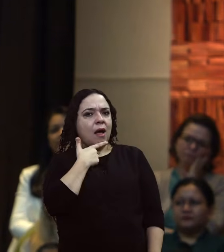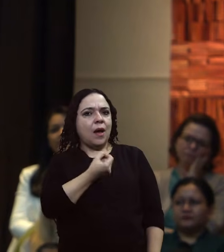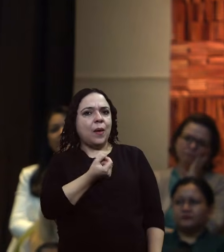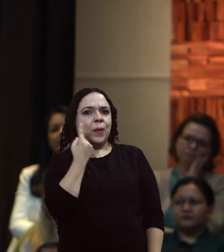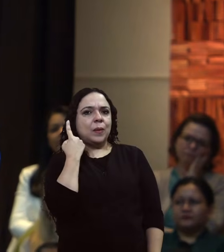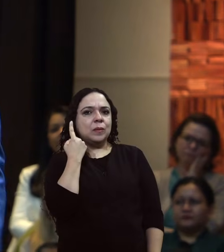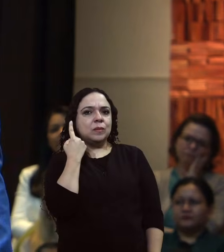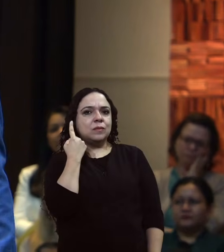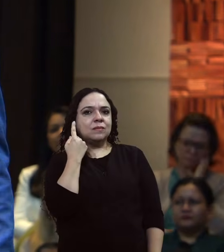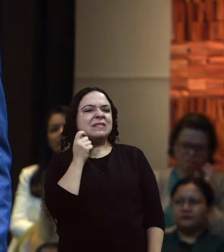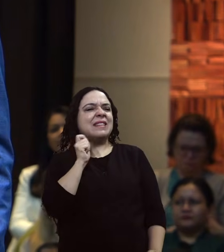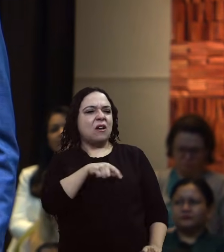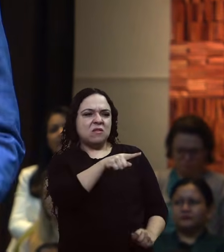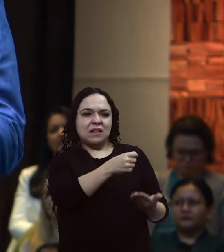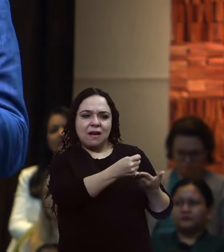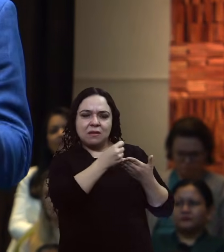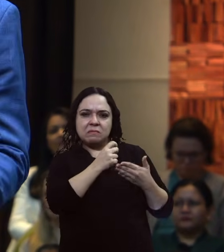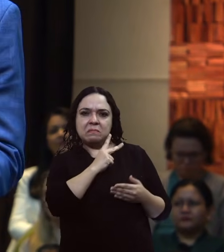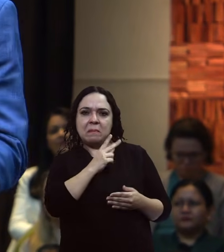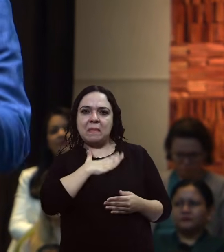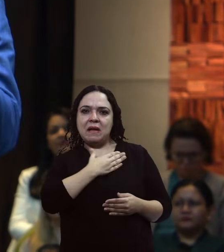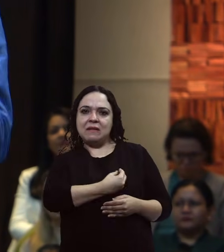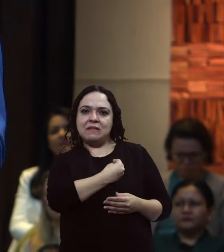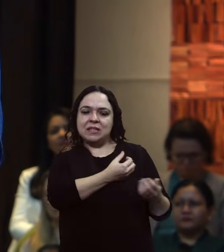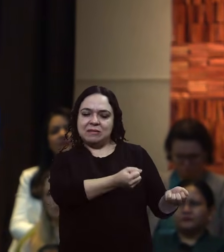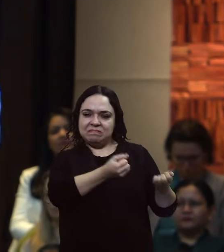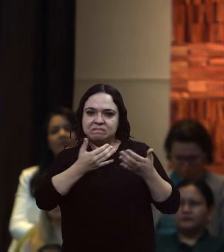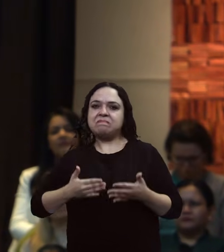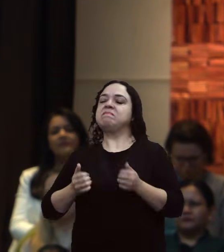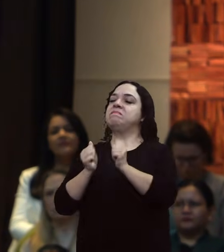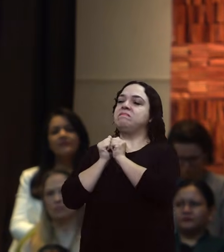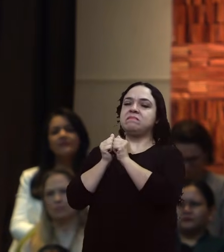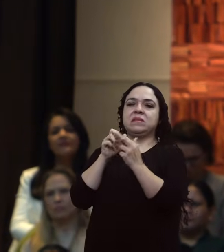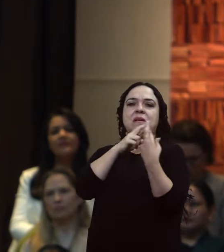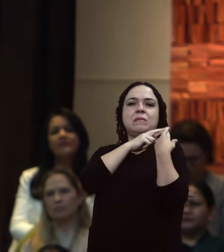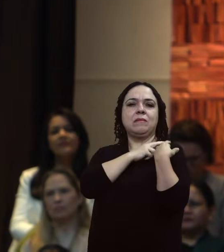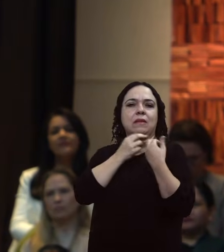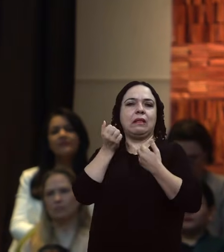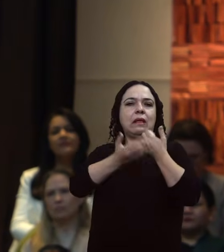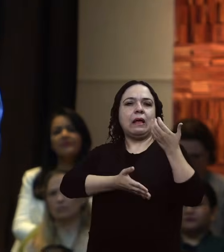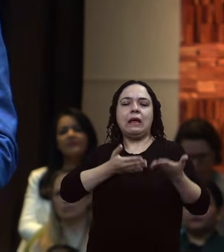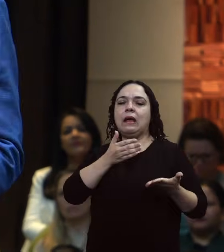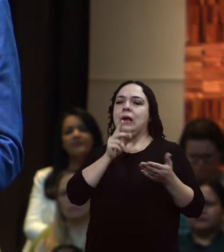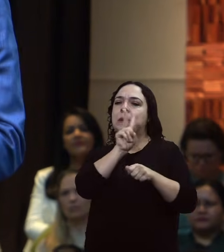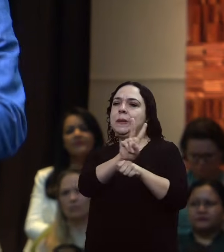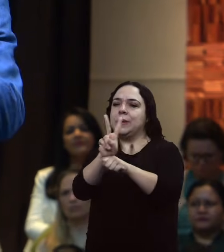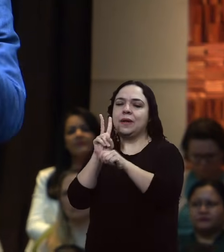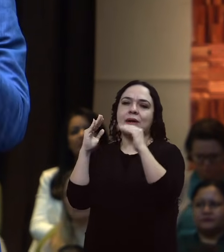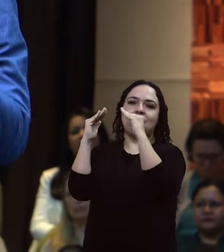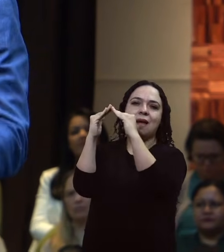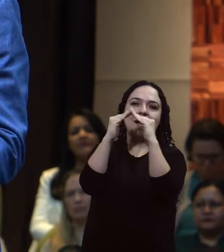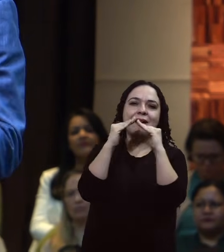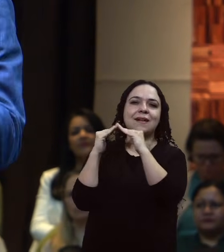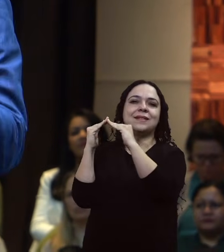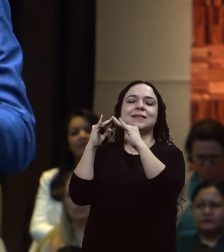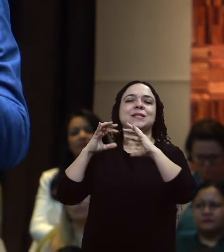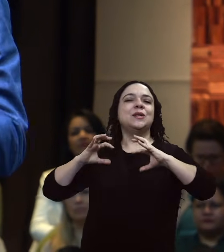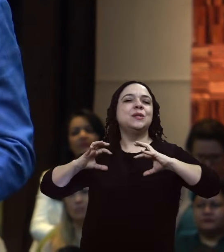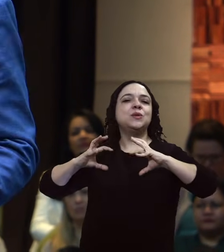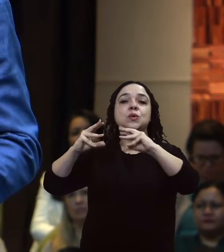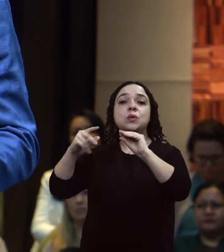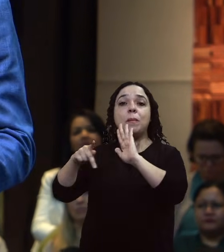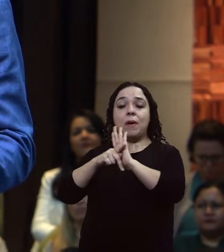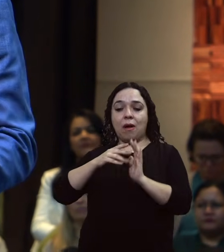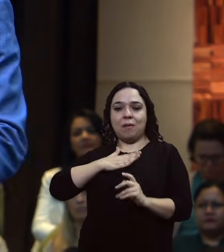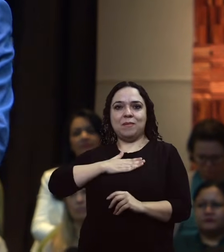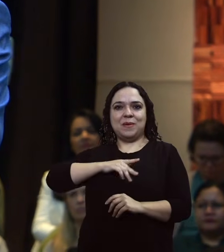seu ajudante particular. Potifar deu a José a responsabilidade de cuidar da sua casa e tomar conta de tudo que